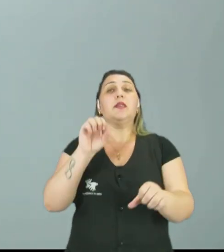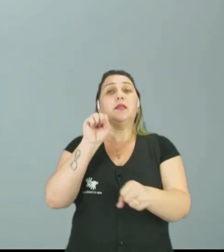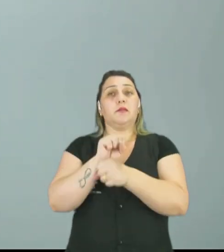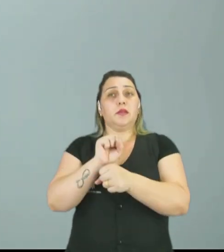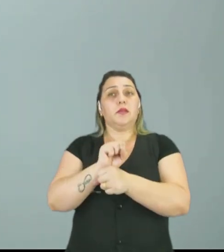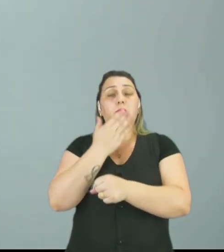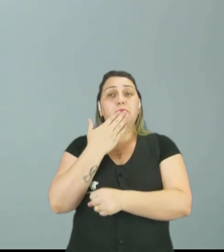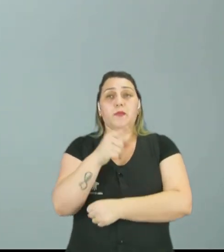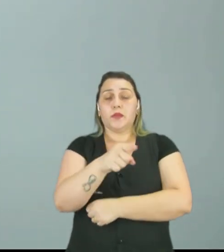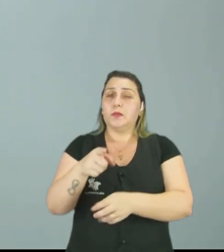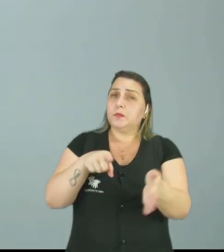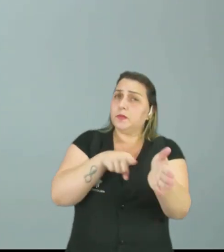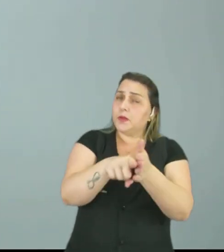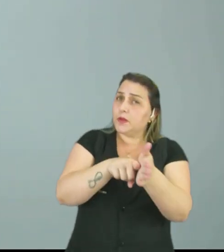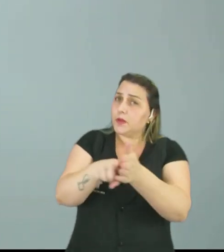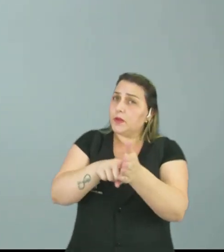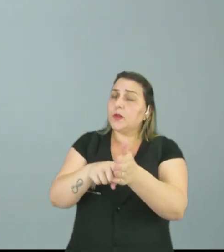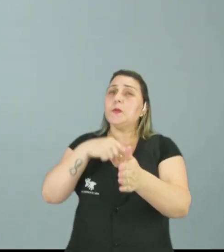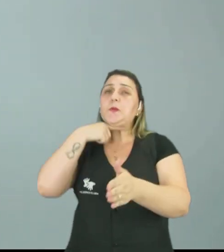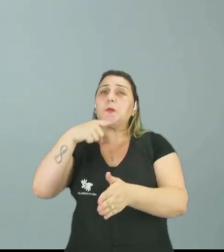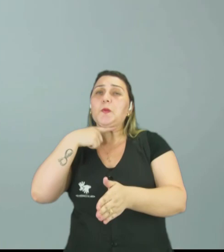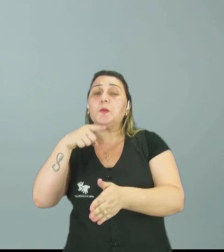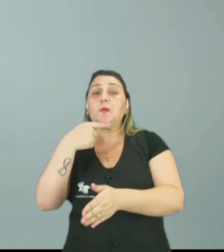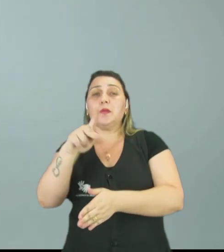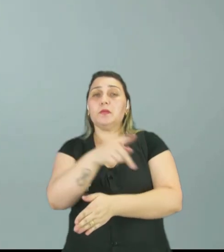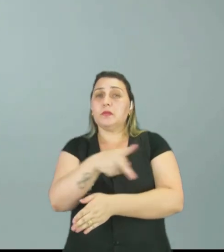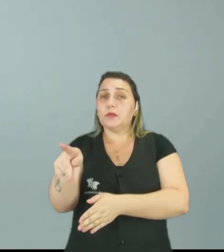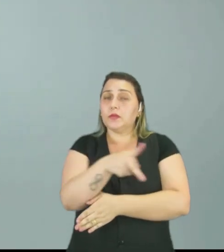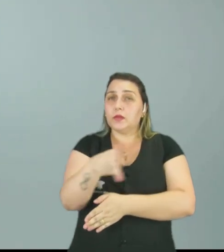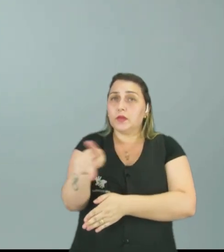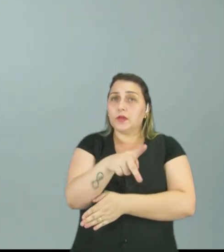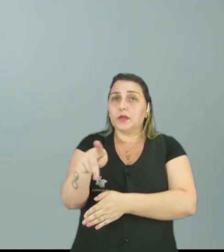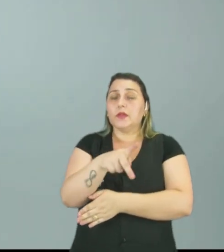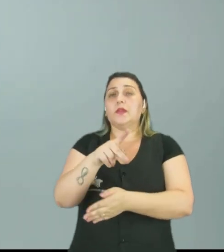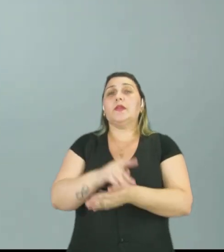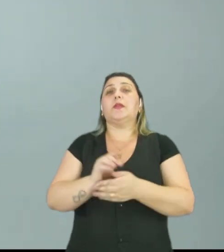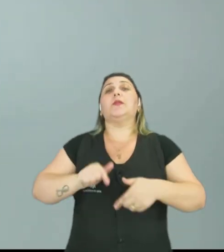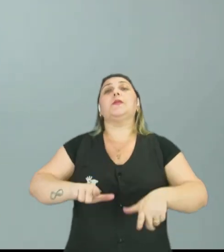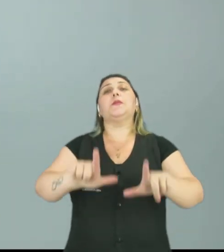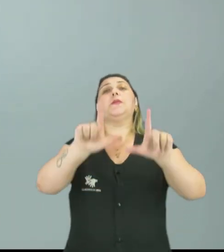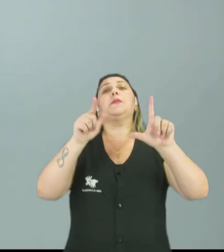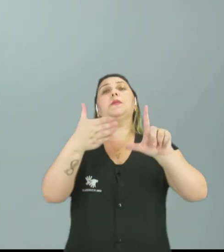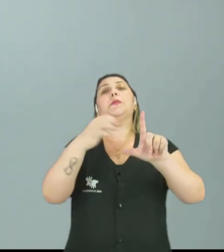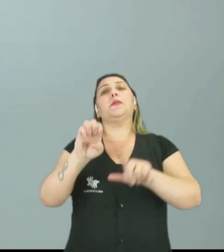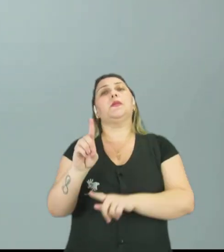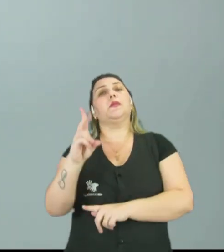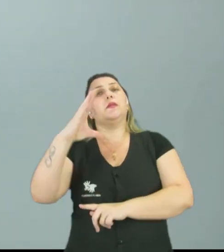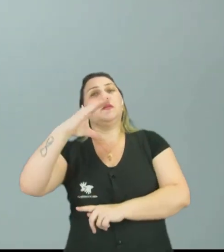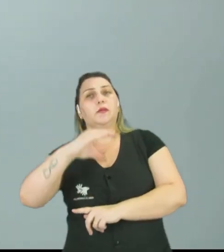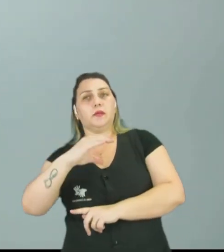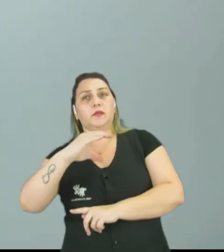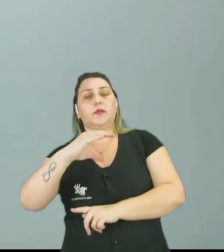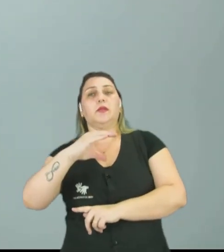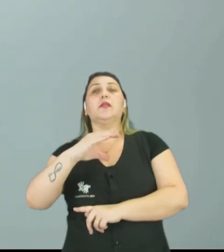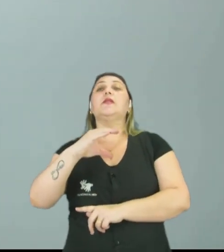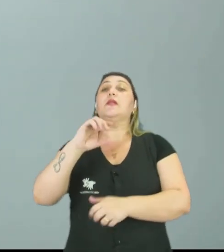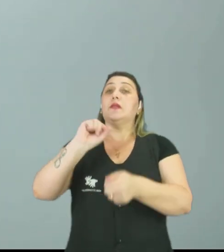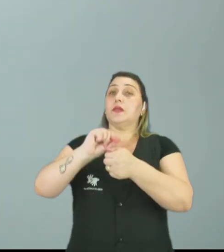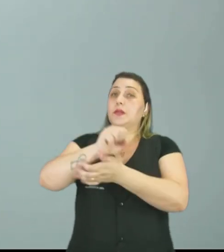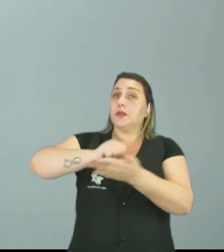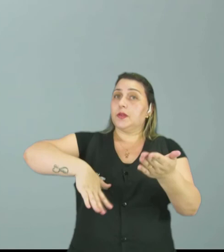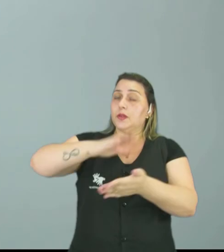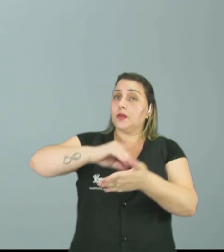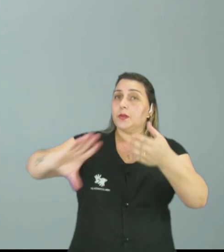vocês que vocês pesquisem, tirem suas dúvidas com o seu professor, né? Acesse a nossa plataforma Eduque, façam as